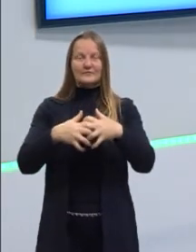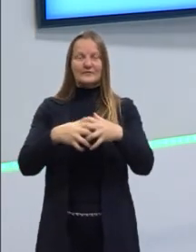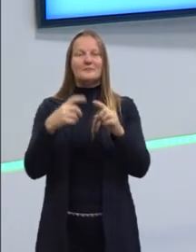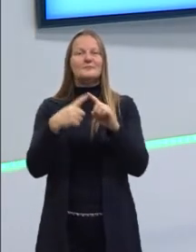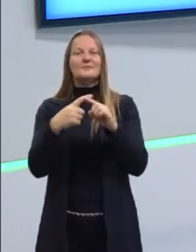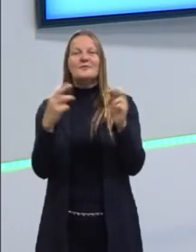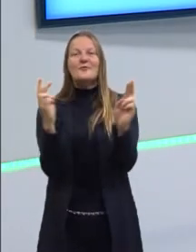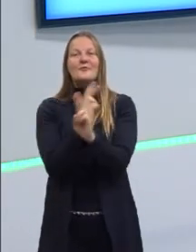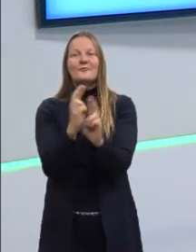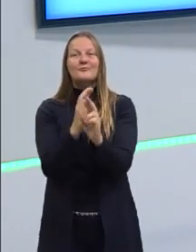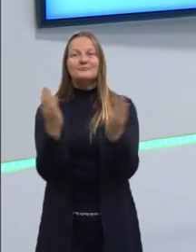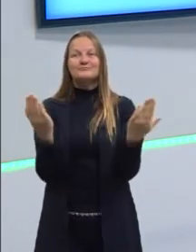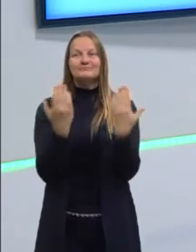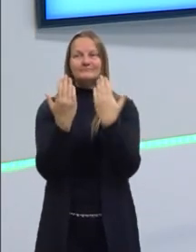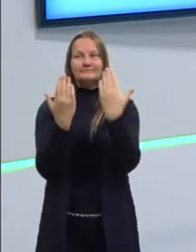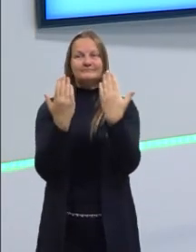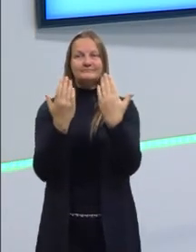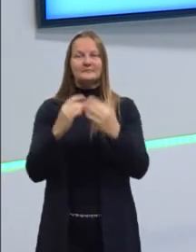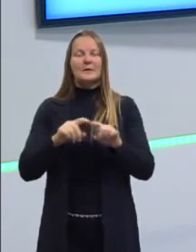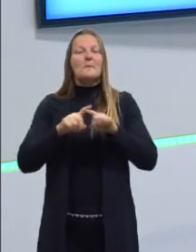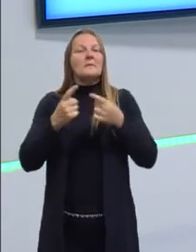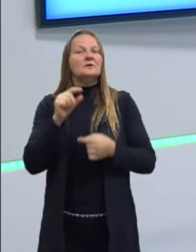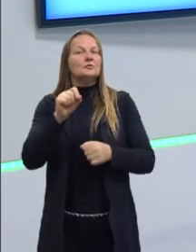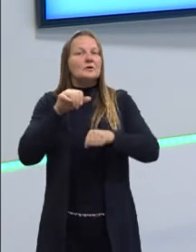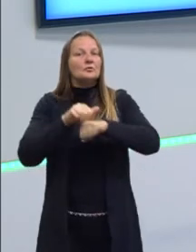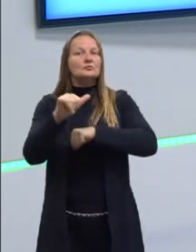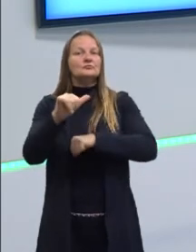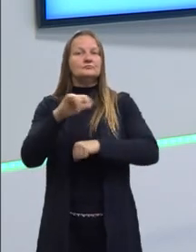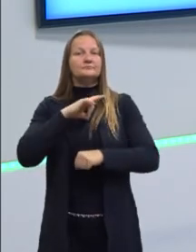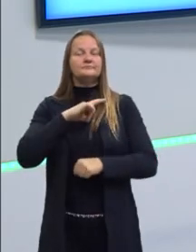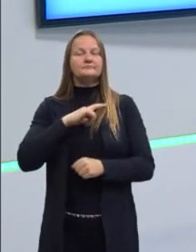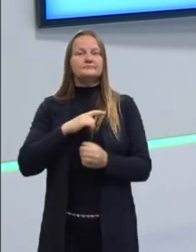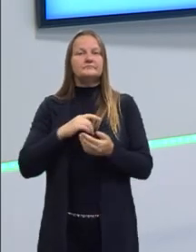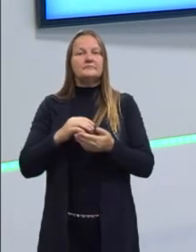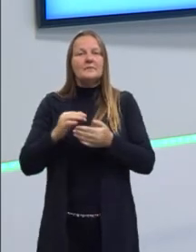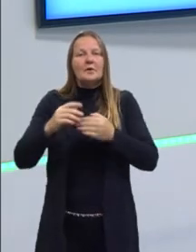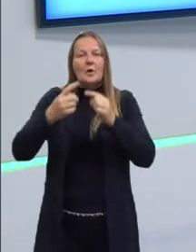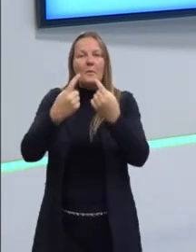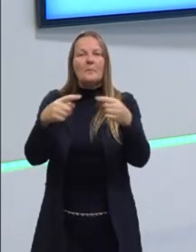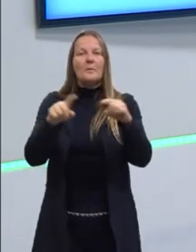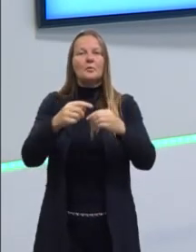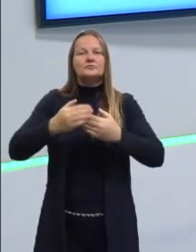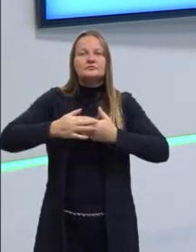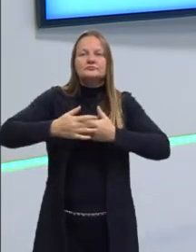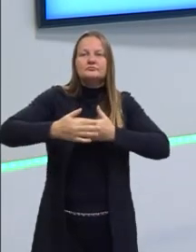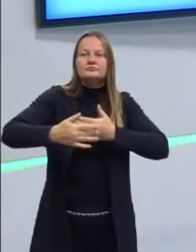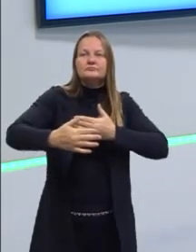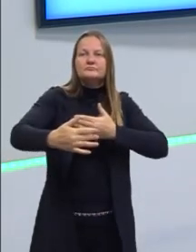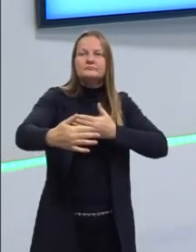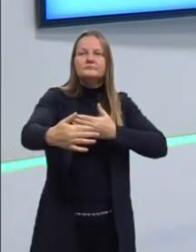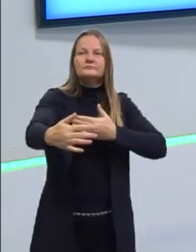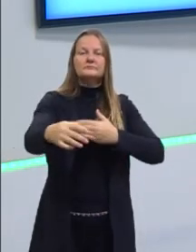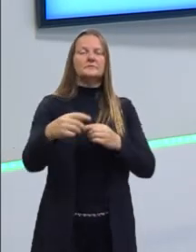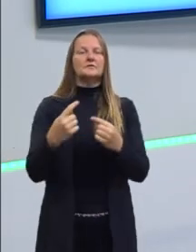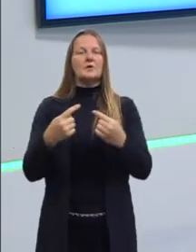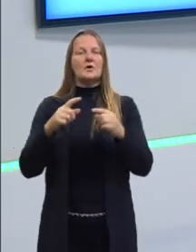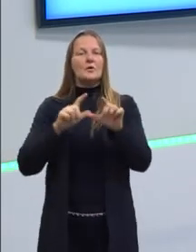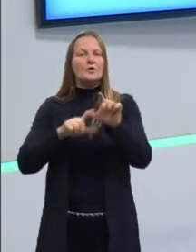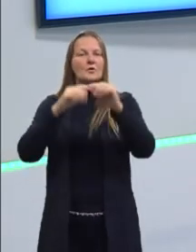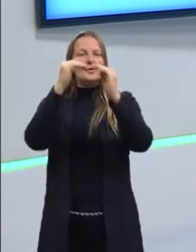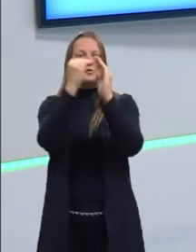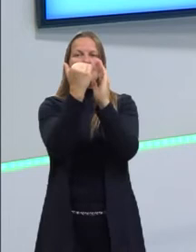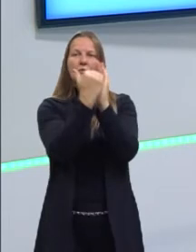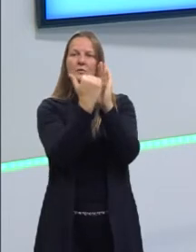estabelece essa comparação só que o que que acontece ao longo da música essa pertinência